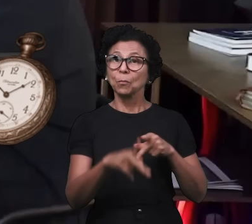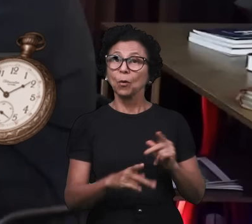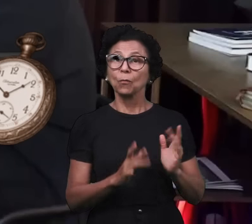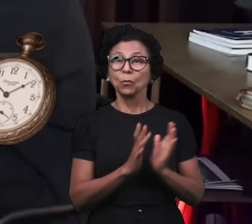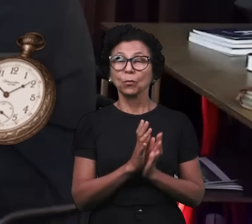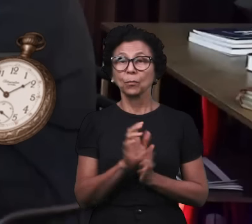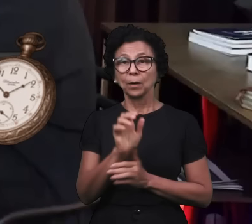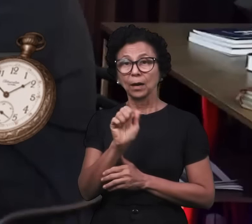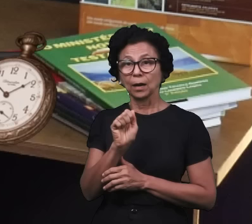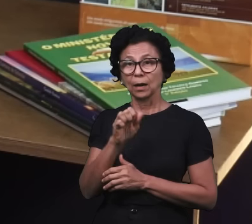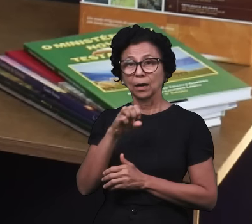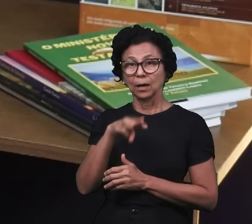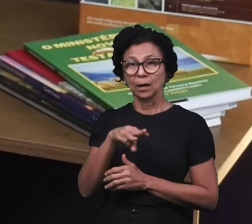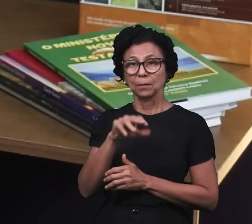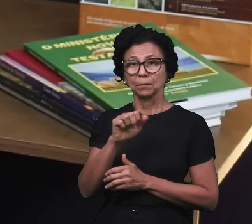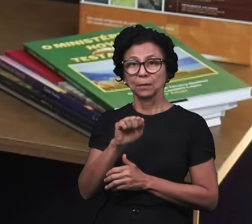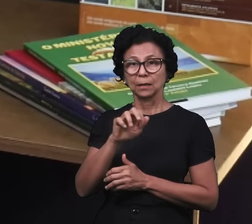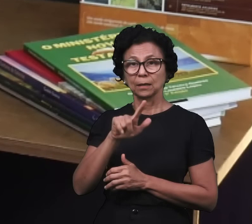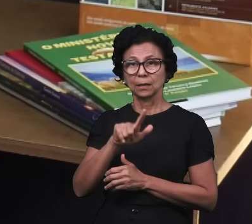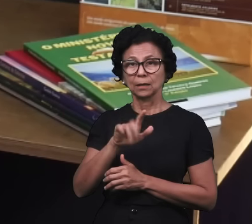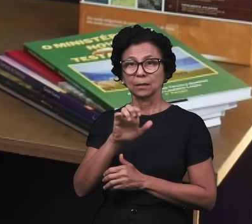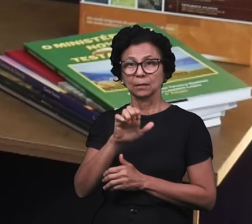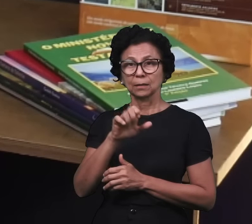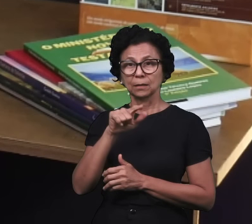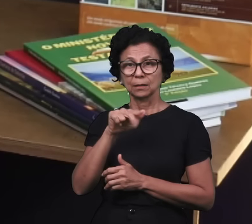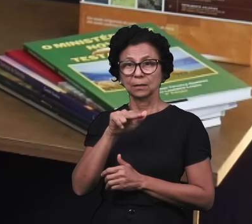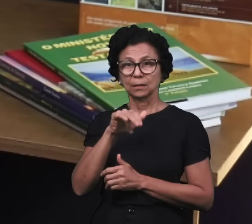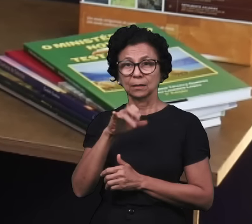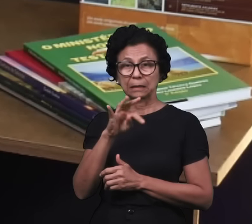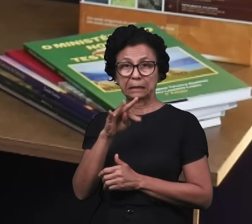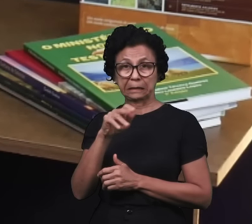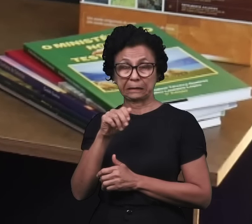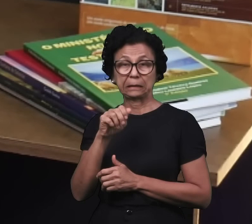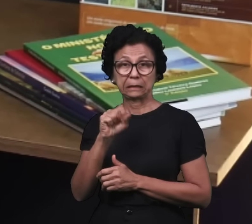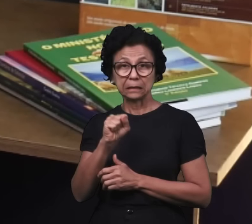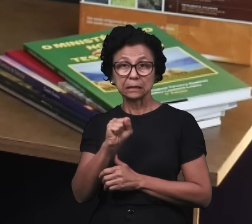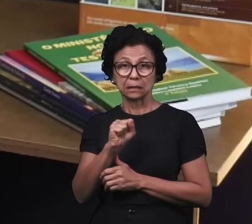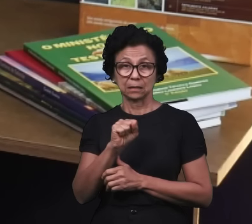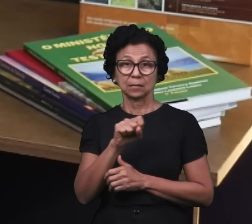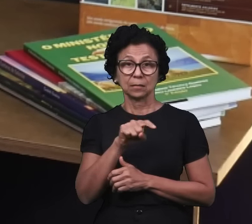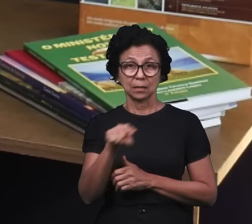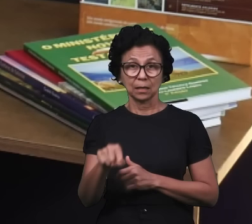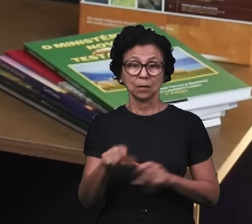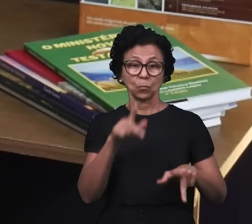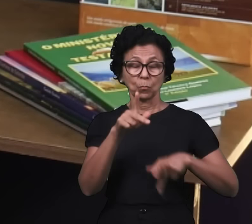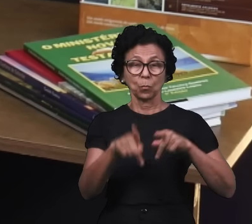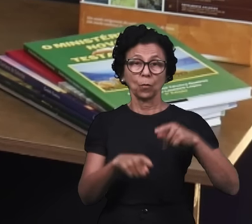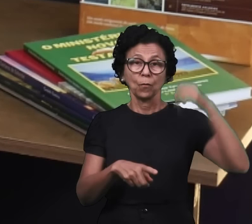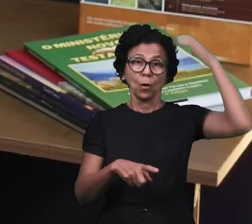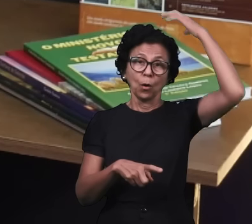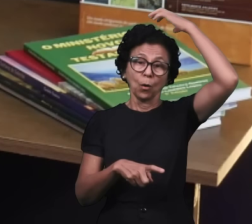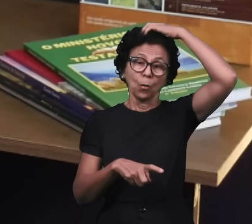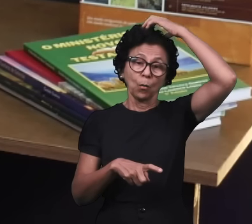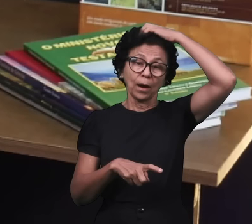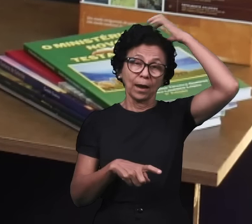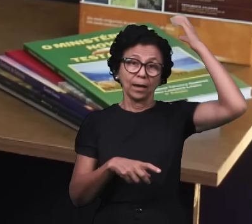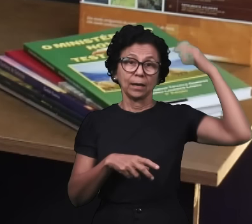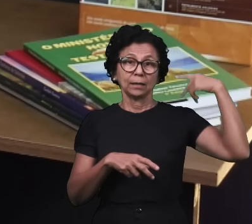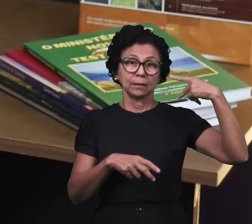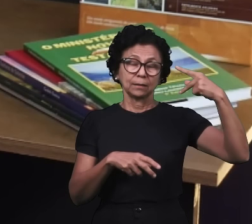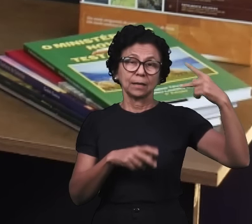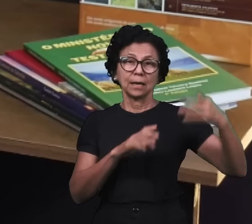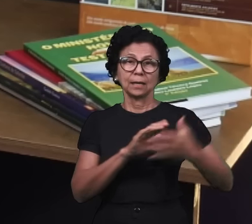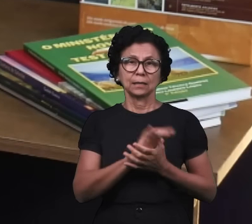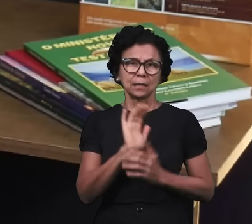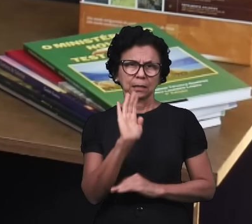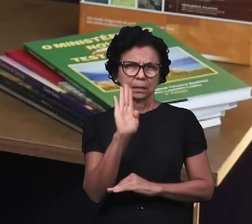E Amaleque ali, o líder ali, o rei dos amalequitas, ele investe sobre o povo pelas costas,